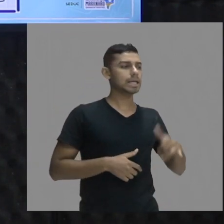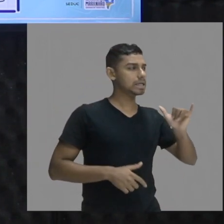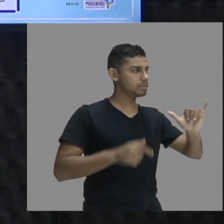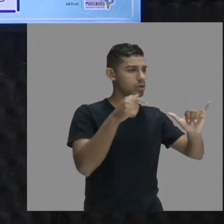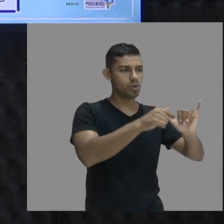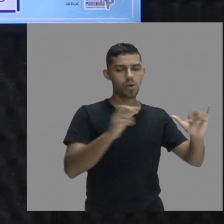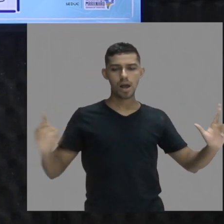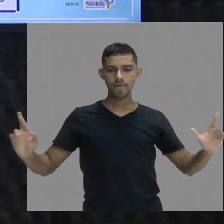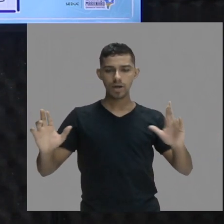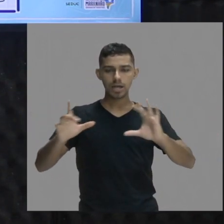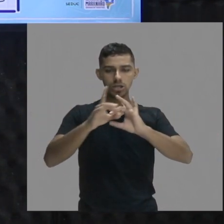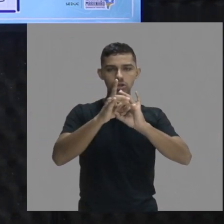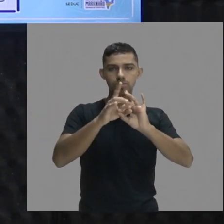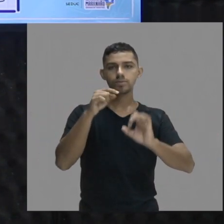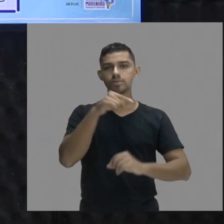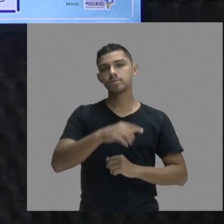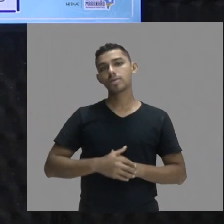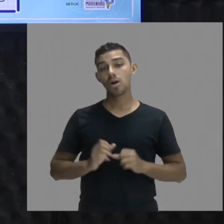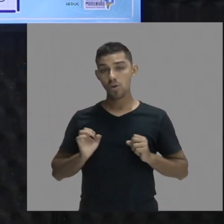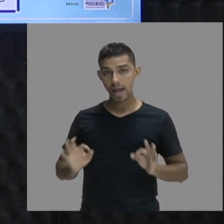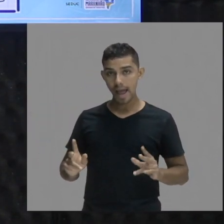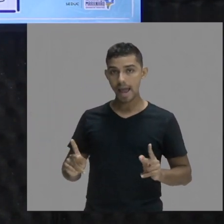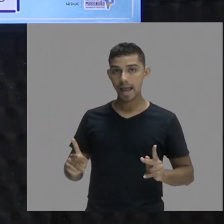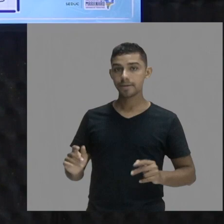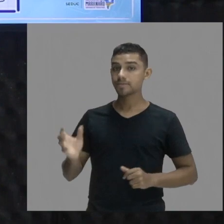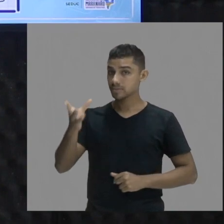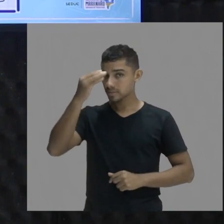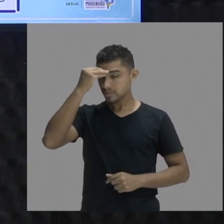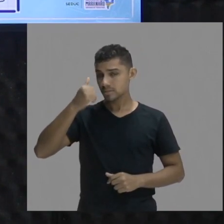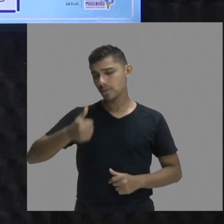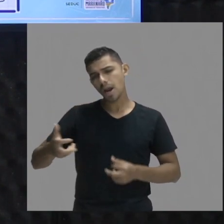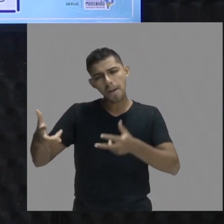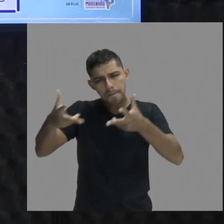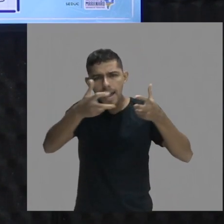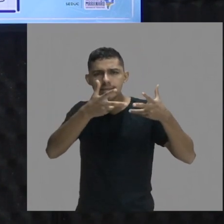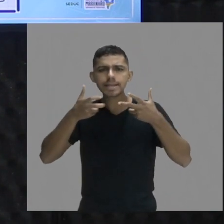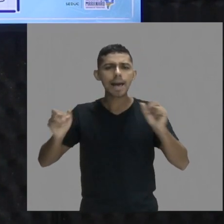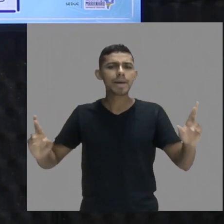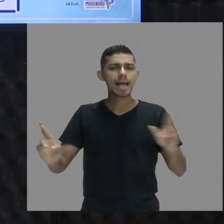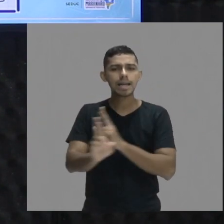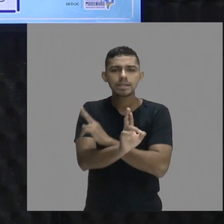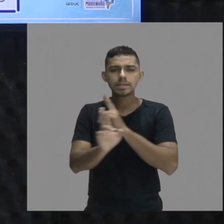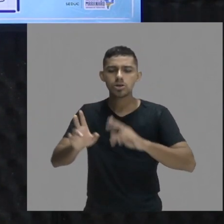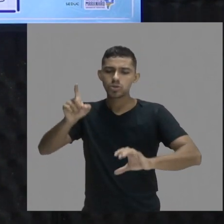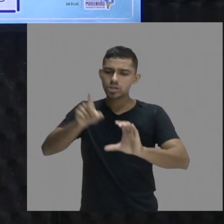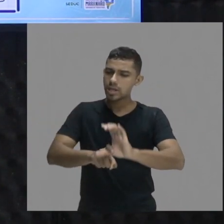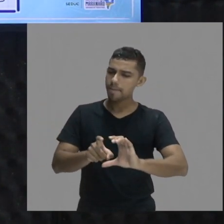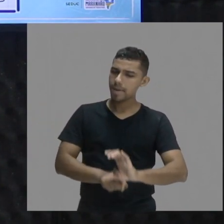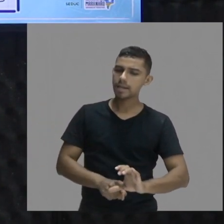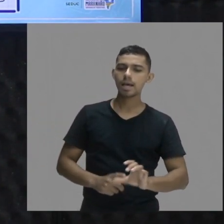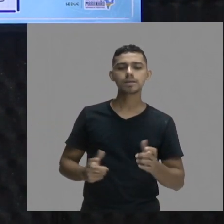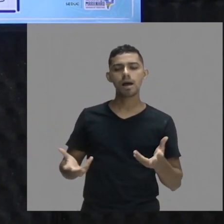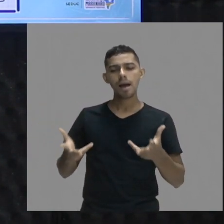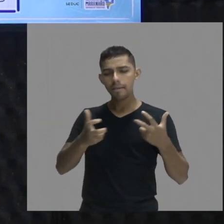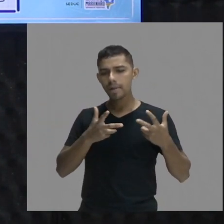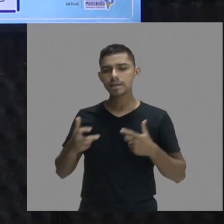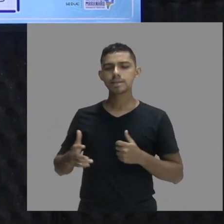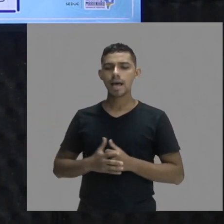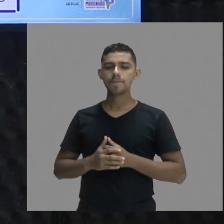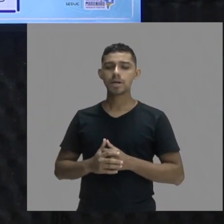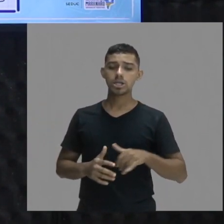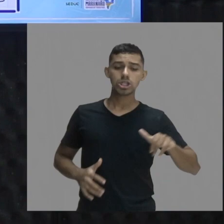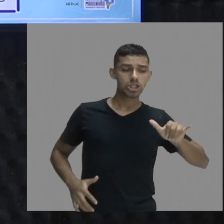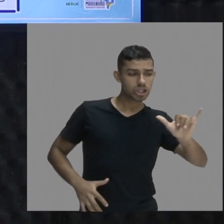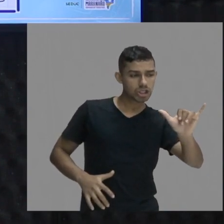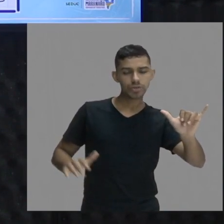Y referente a ele. Certo? Então, a gente percebe aí essa relação de dependência e você percebe que para cada valor de